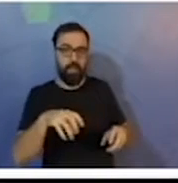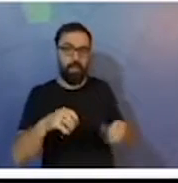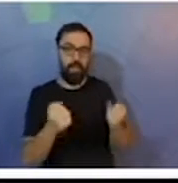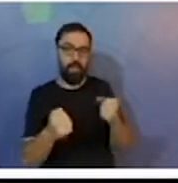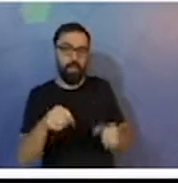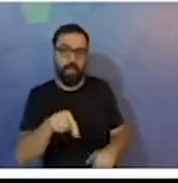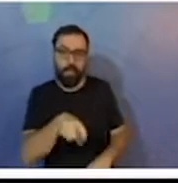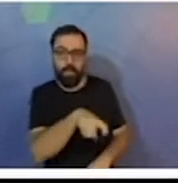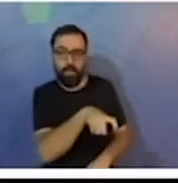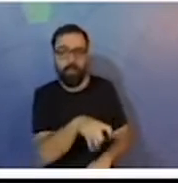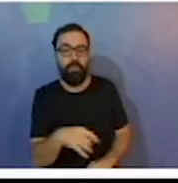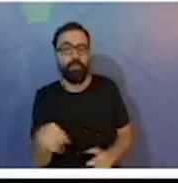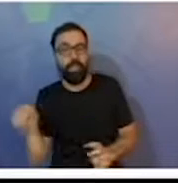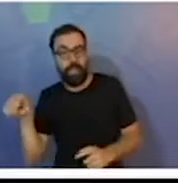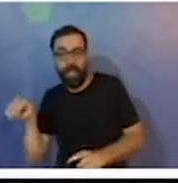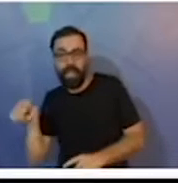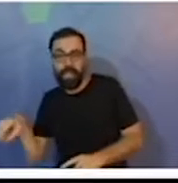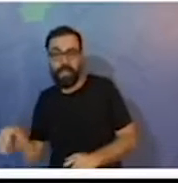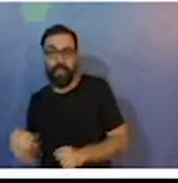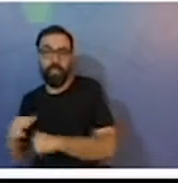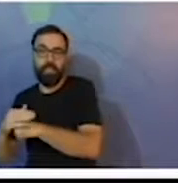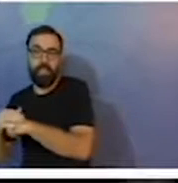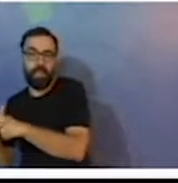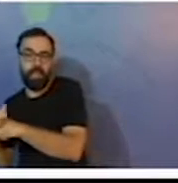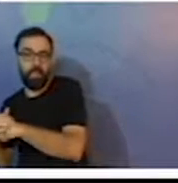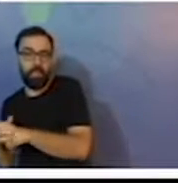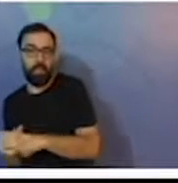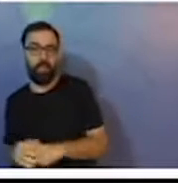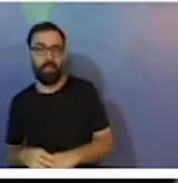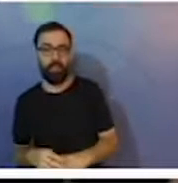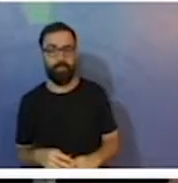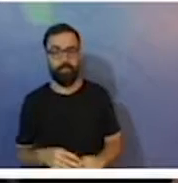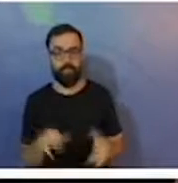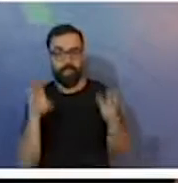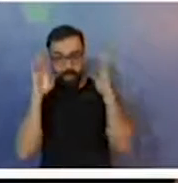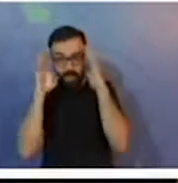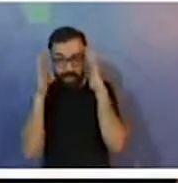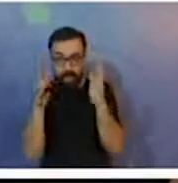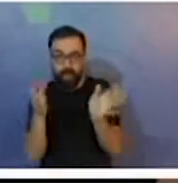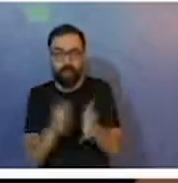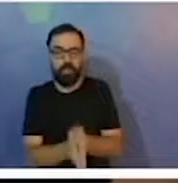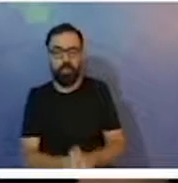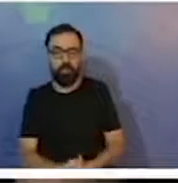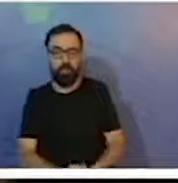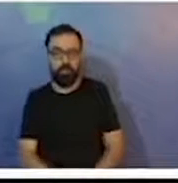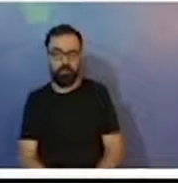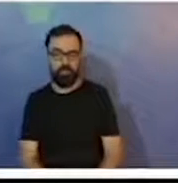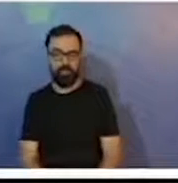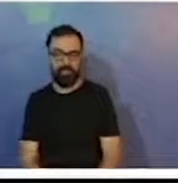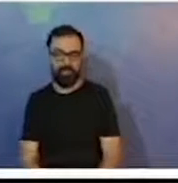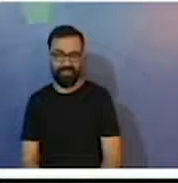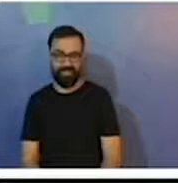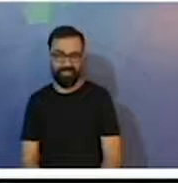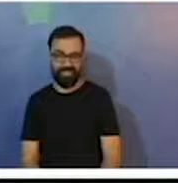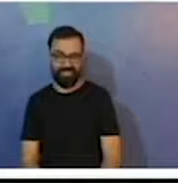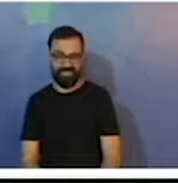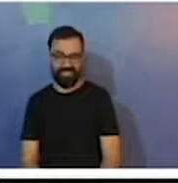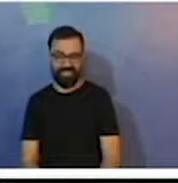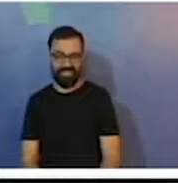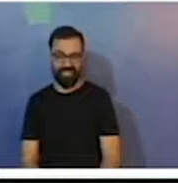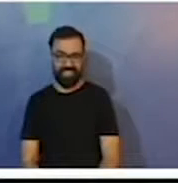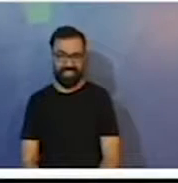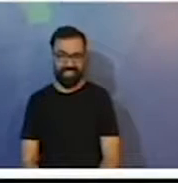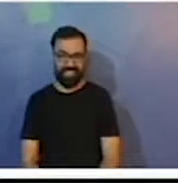você está bem isso não é quarto ano a Afe ou artêmia você tá dando dica para eles de